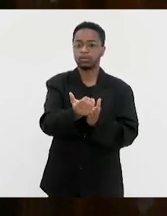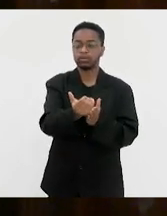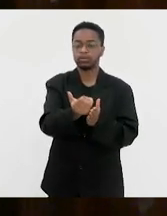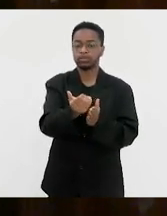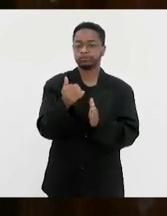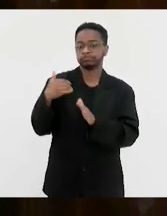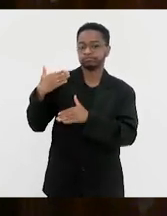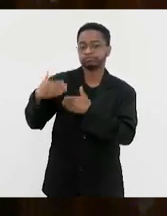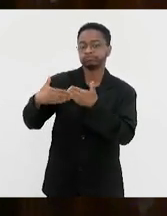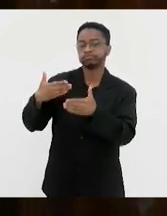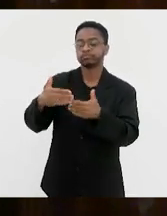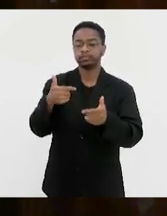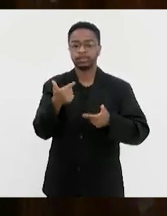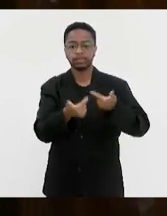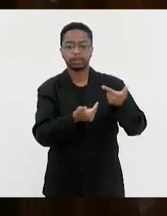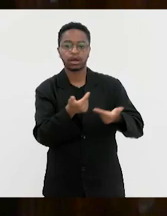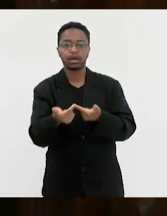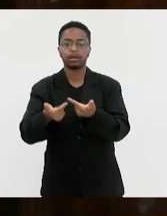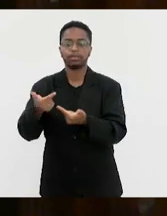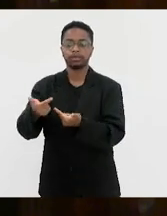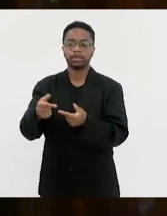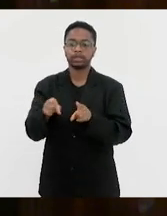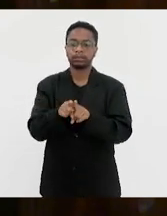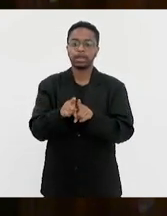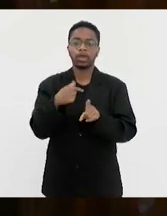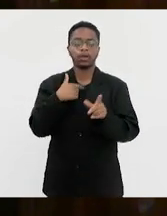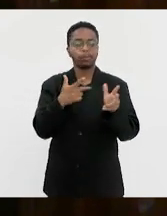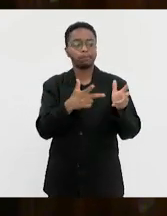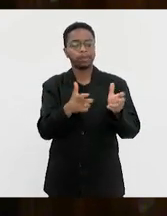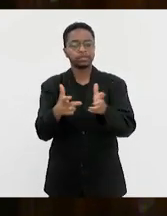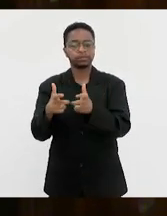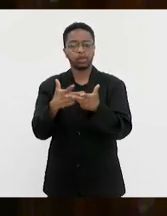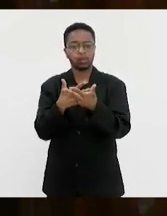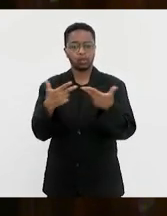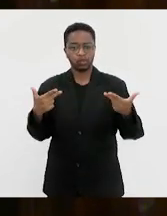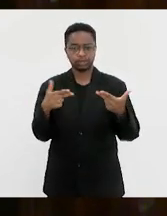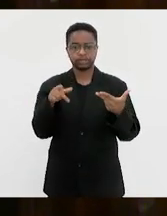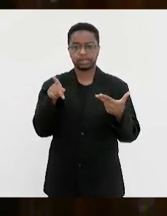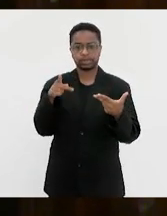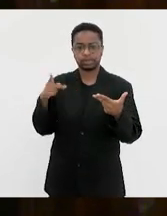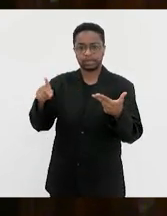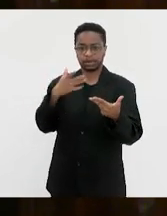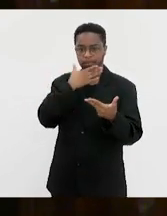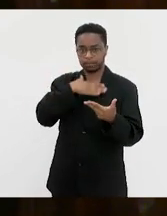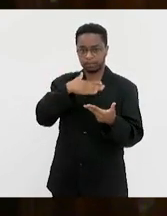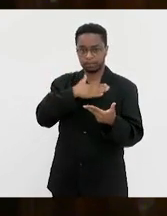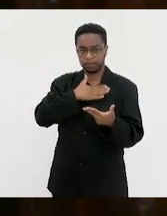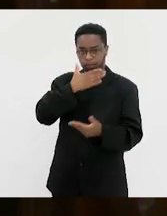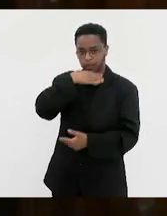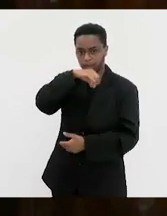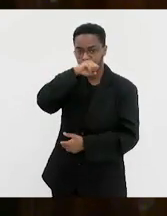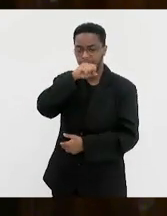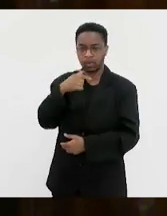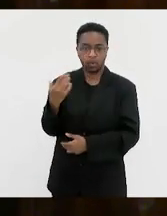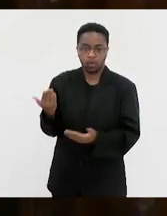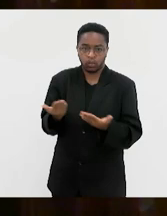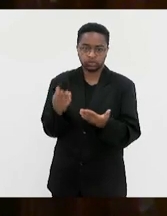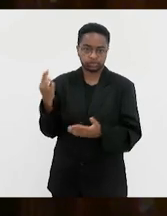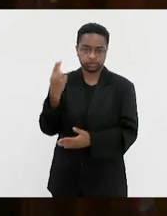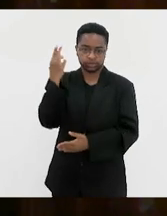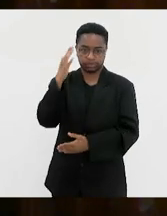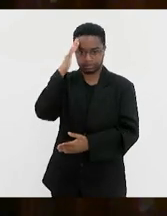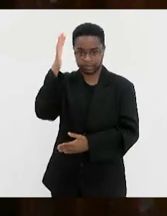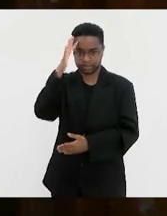desenvolver, trabalha, e eu via coisas do meu pai que é até impensável hoje em dia. O meu pai parava o